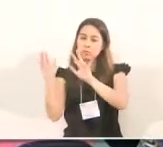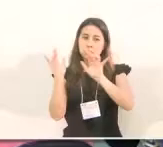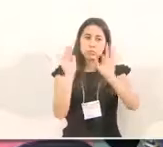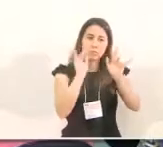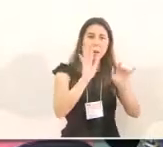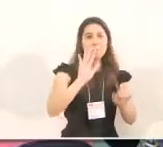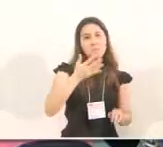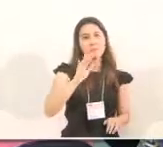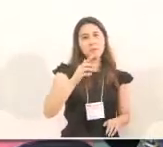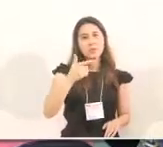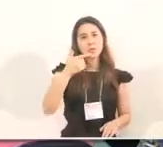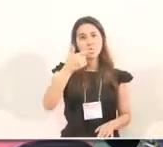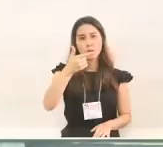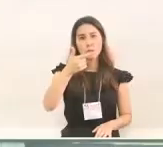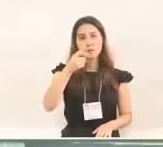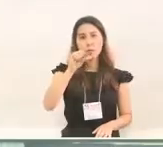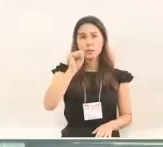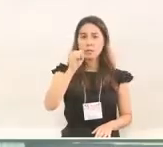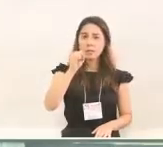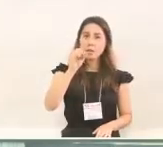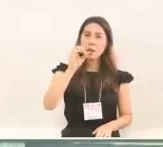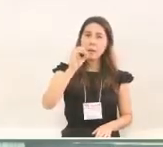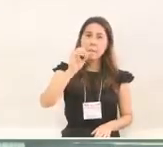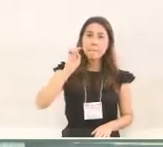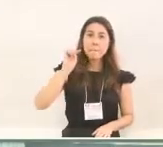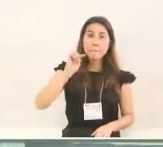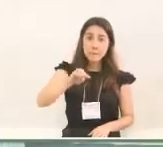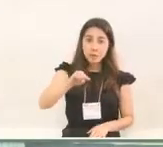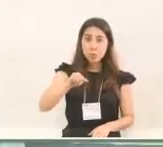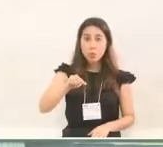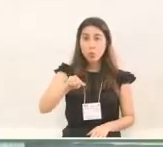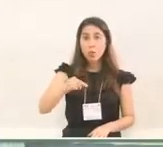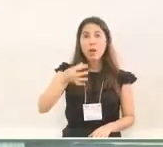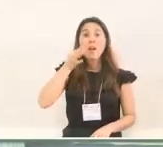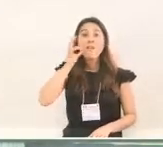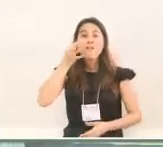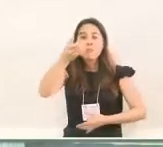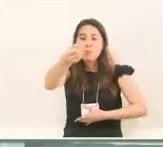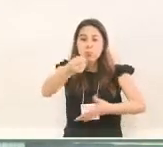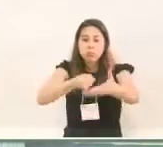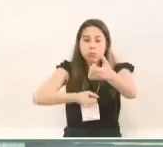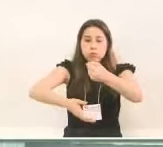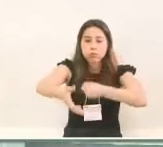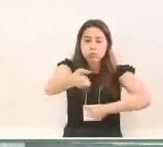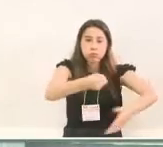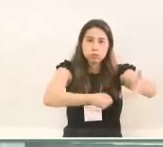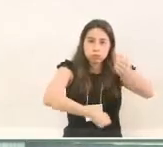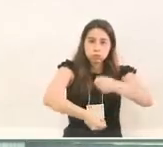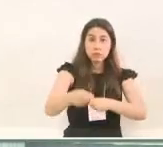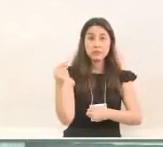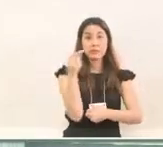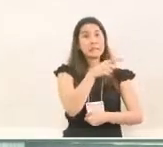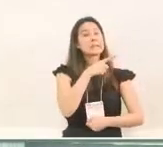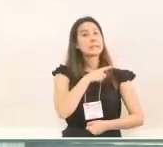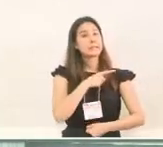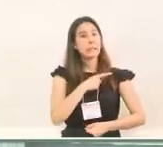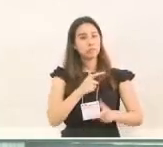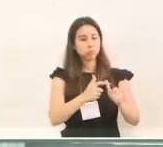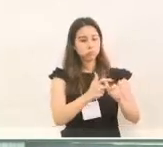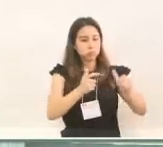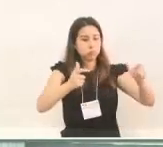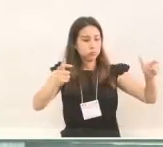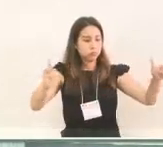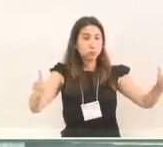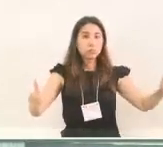280 mil pés de café número bastante significativo pra época e era